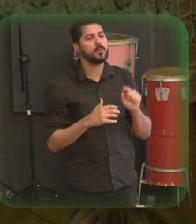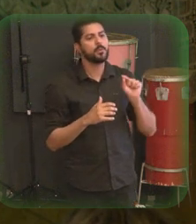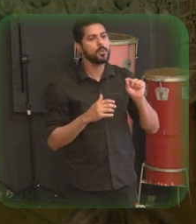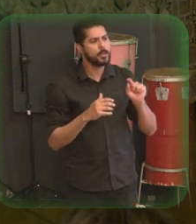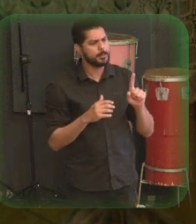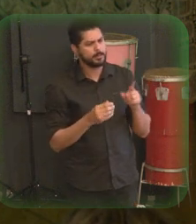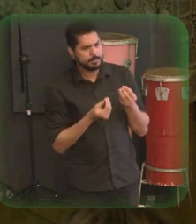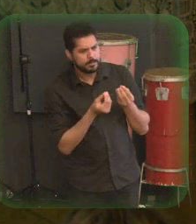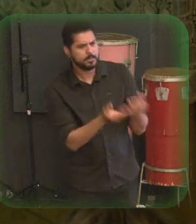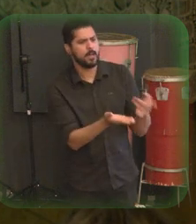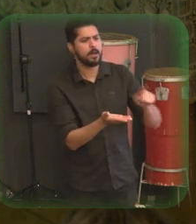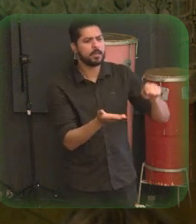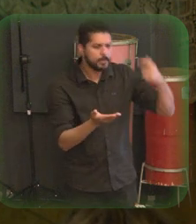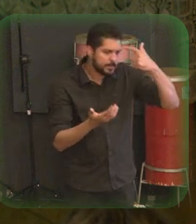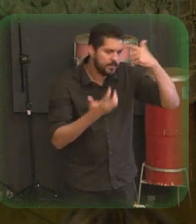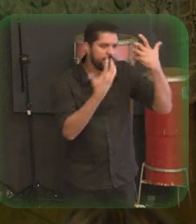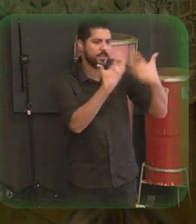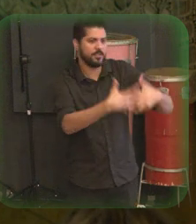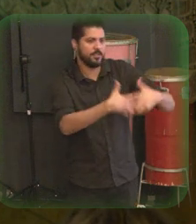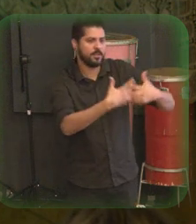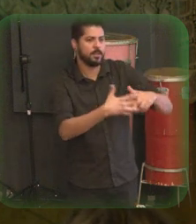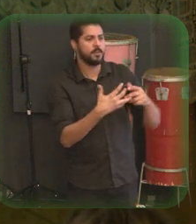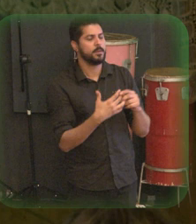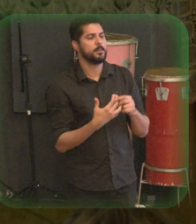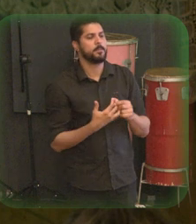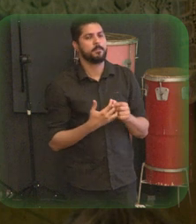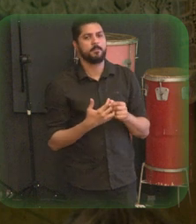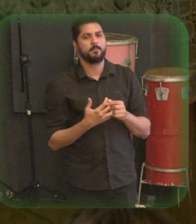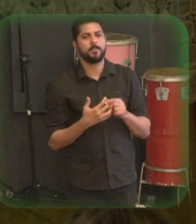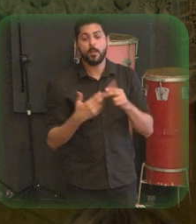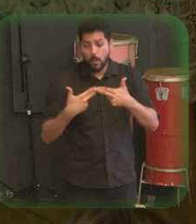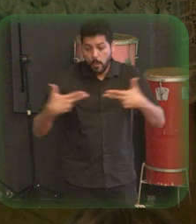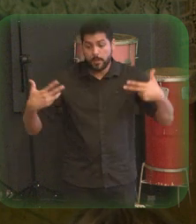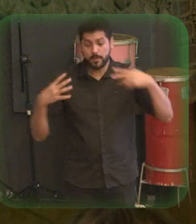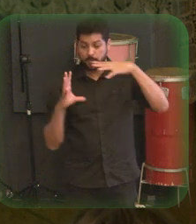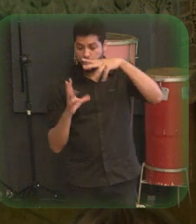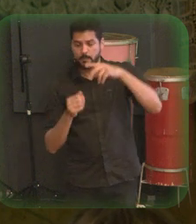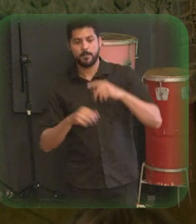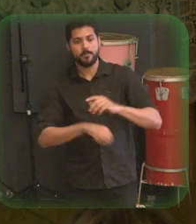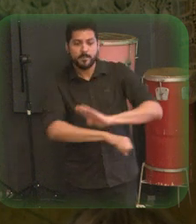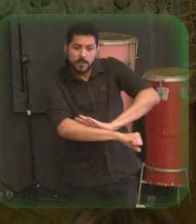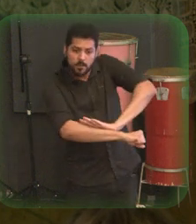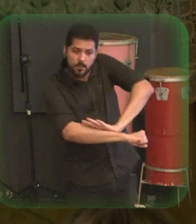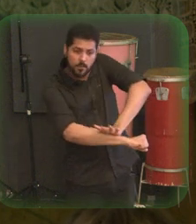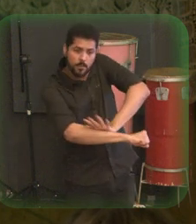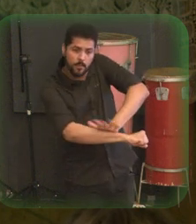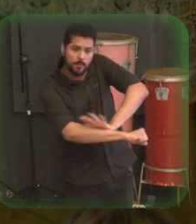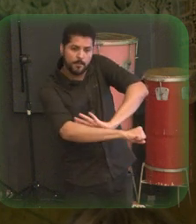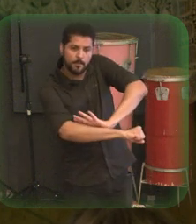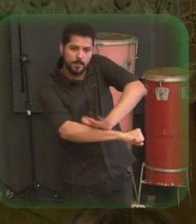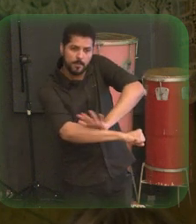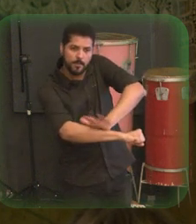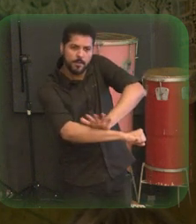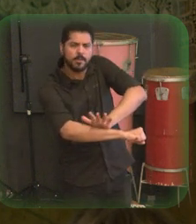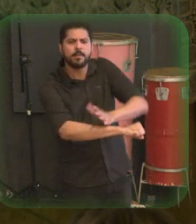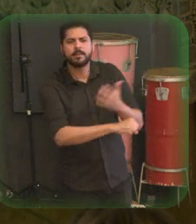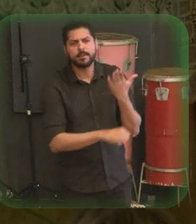das coisas do mundo. Que agora é algo que eu posso sempre dizer. Sabe por que tem racismo? Porque tem